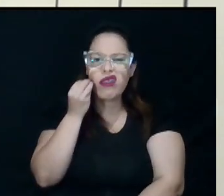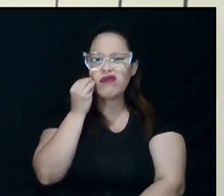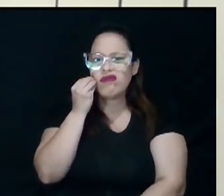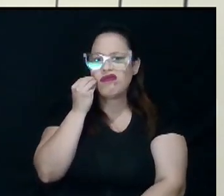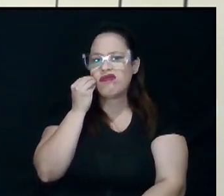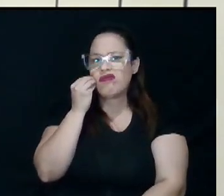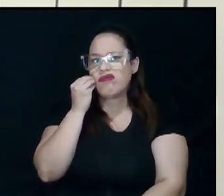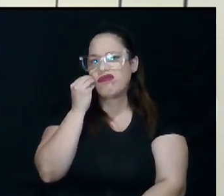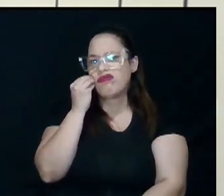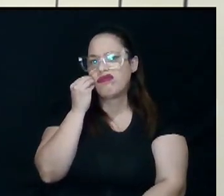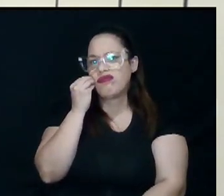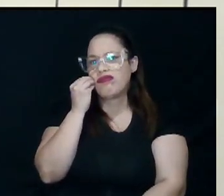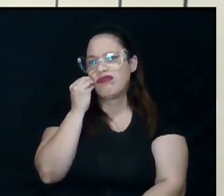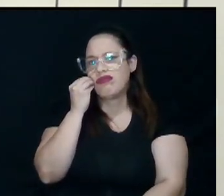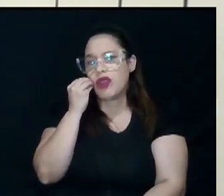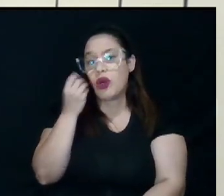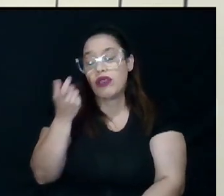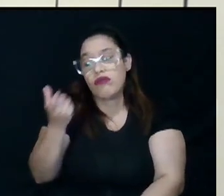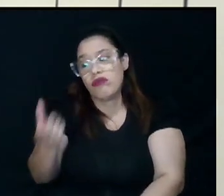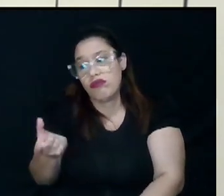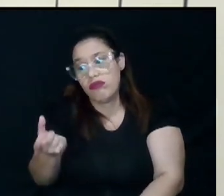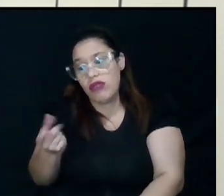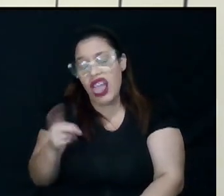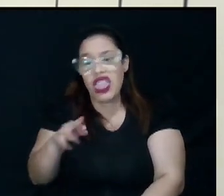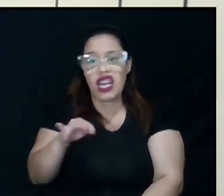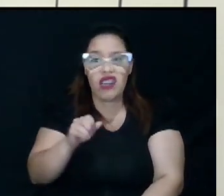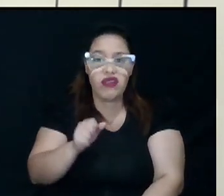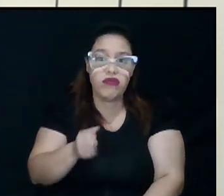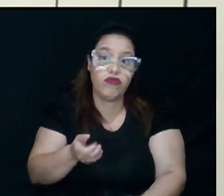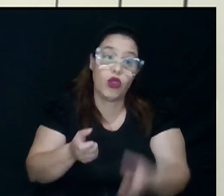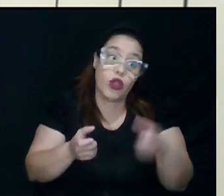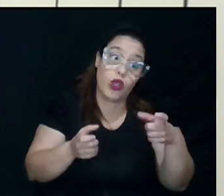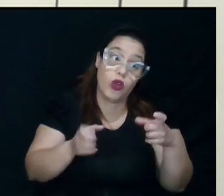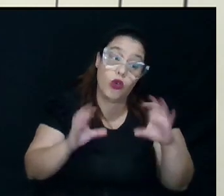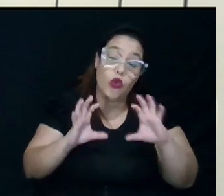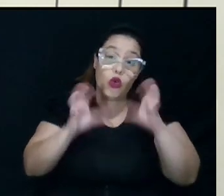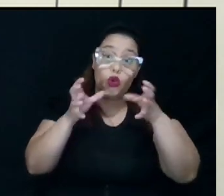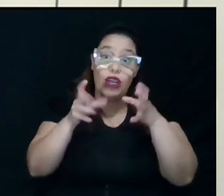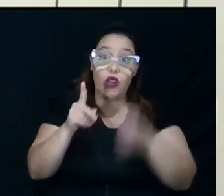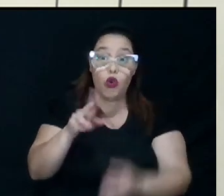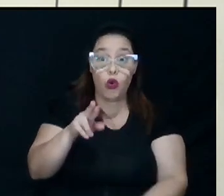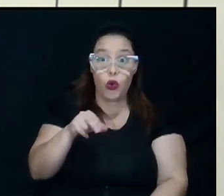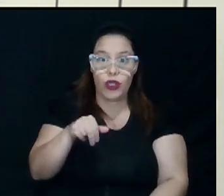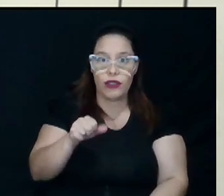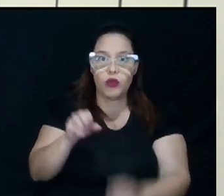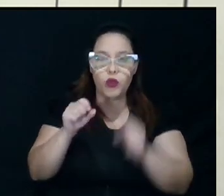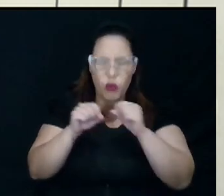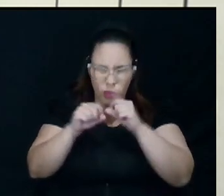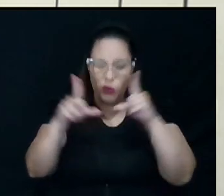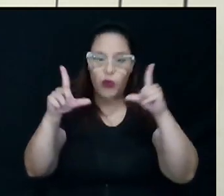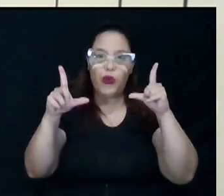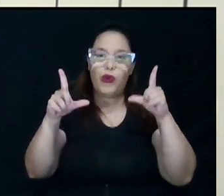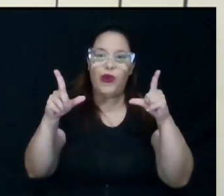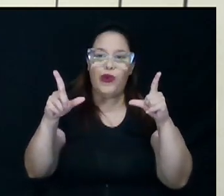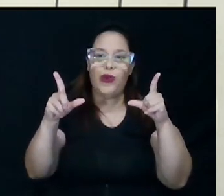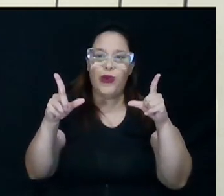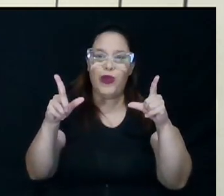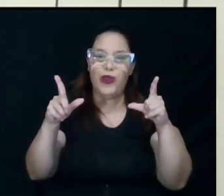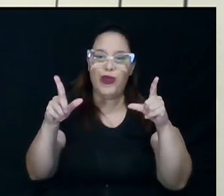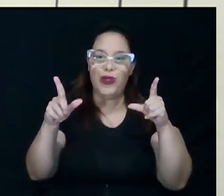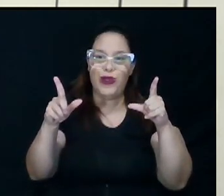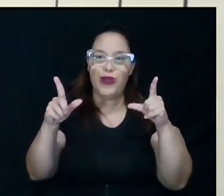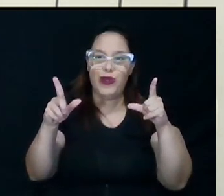na trave, ora no goleiro Luan, que foi o grande destaque da partida, com ótimas intervenções e